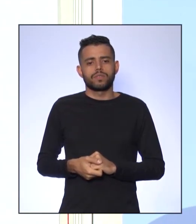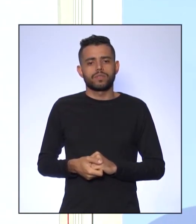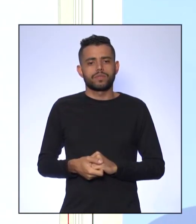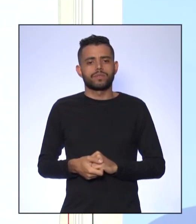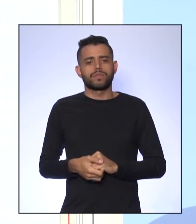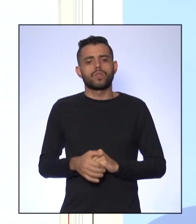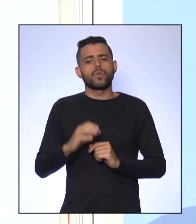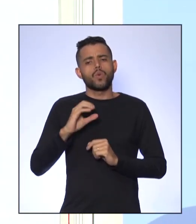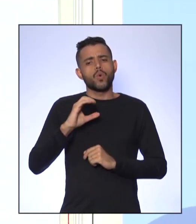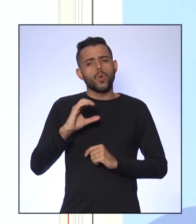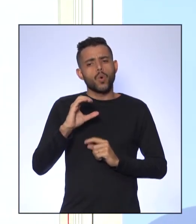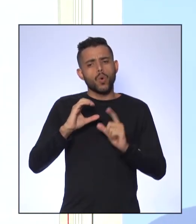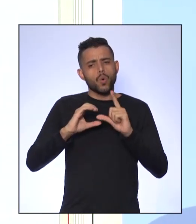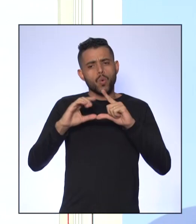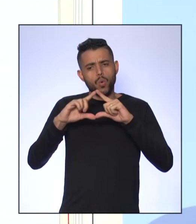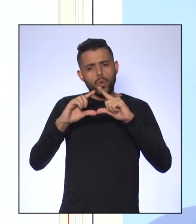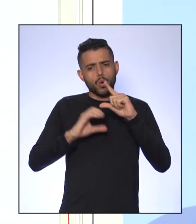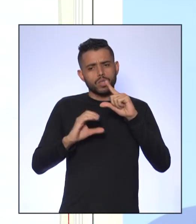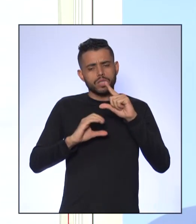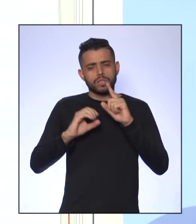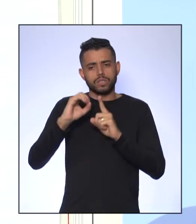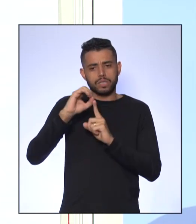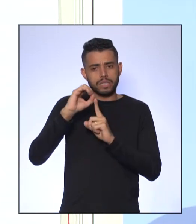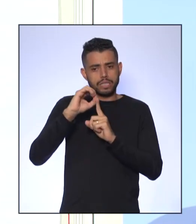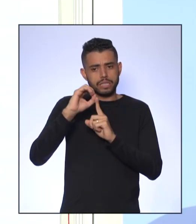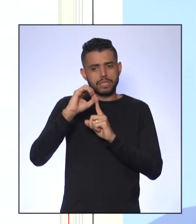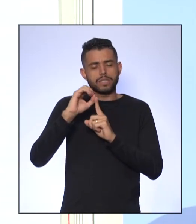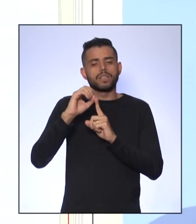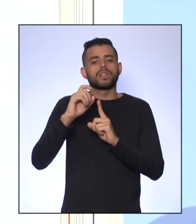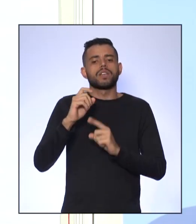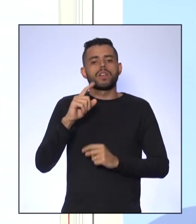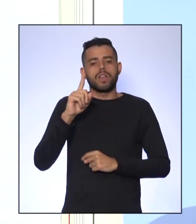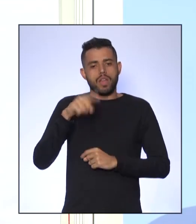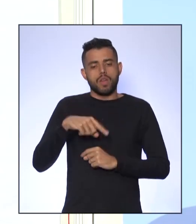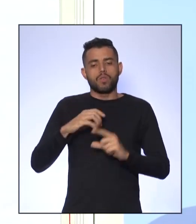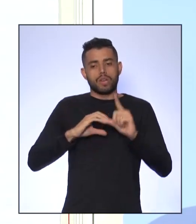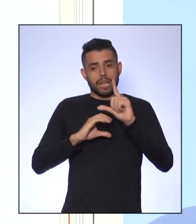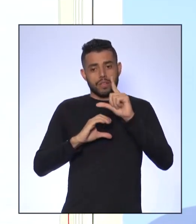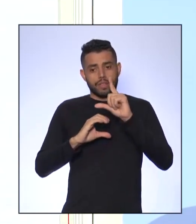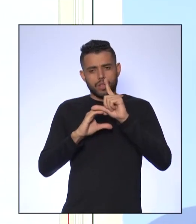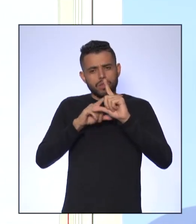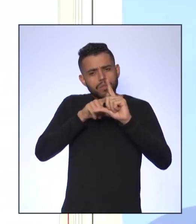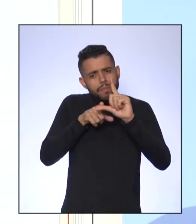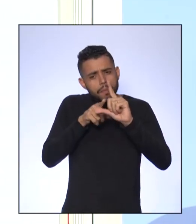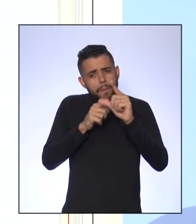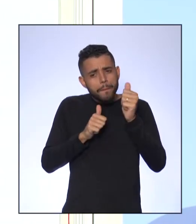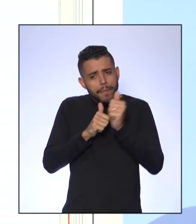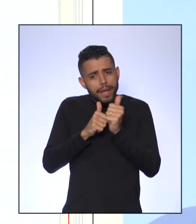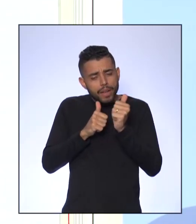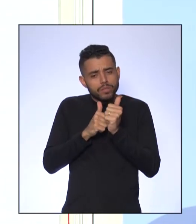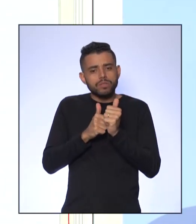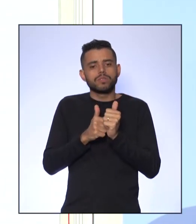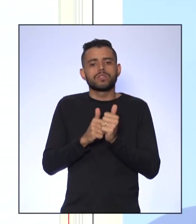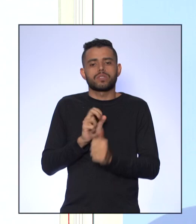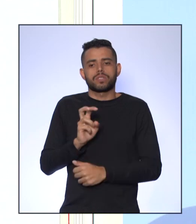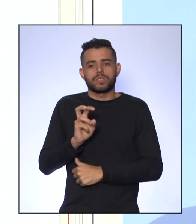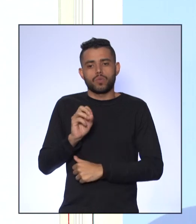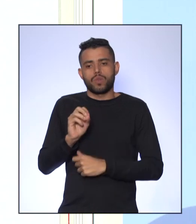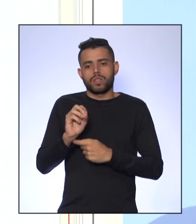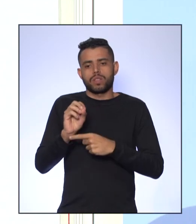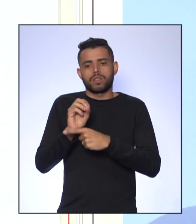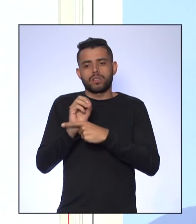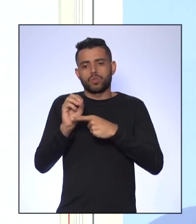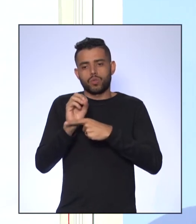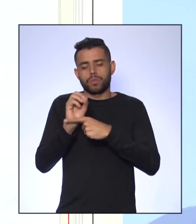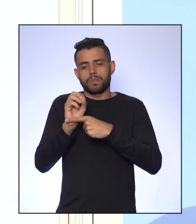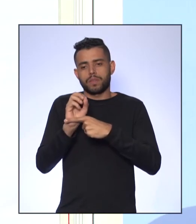é cateto adjacente 50 metros sobre a hipotenusa, que